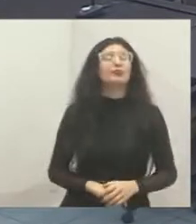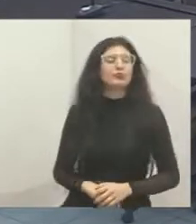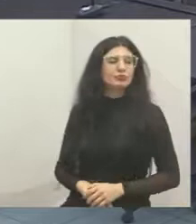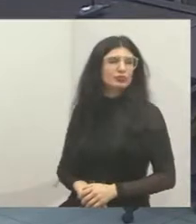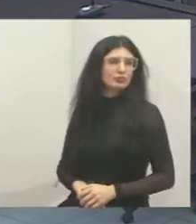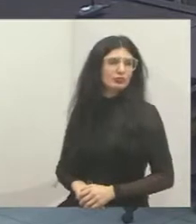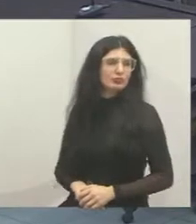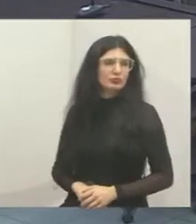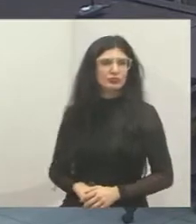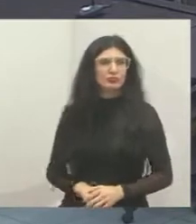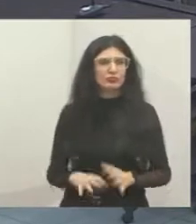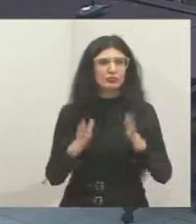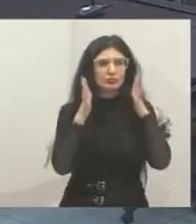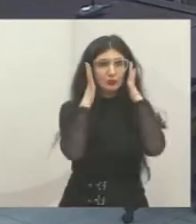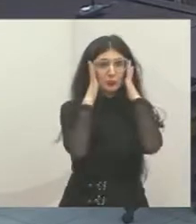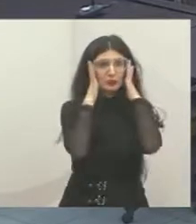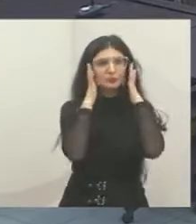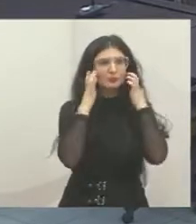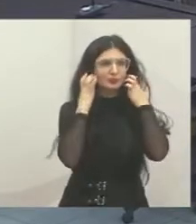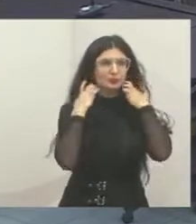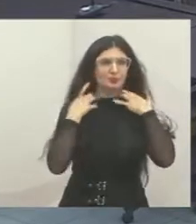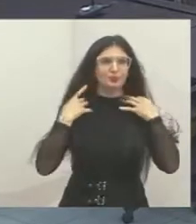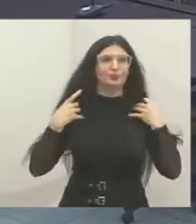tirei o dia para dar uma lapidada aqui.